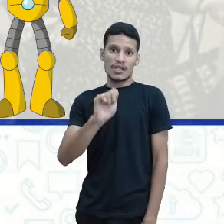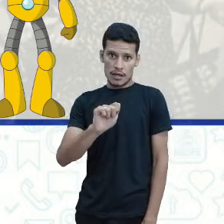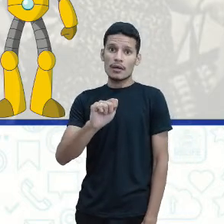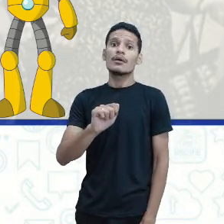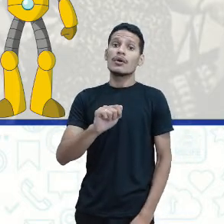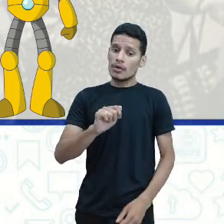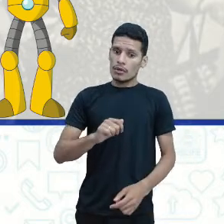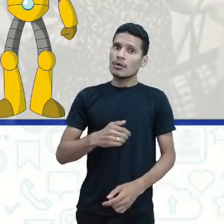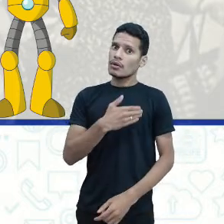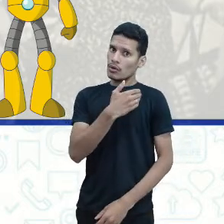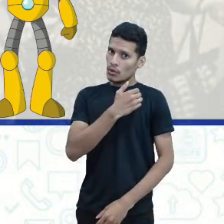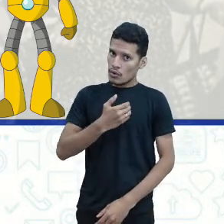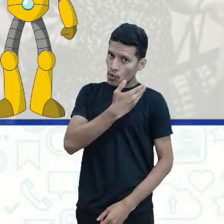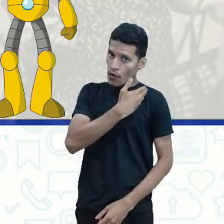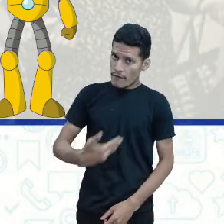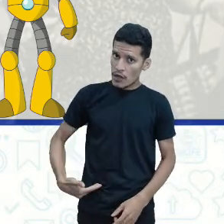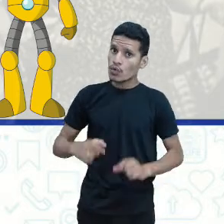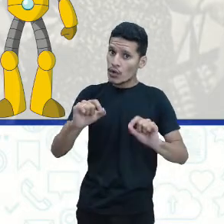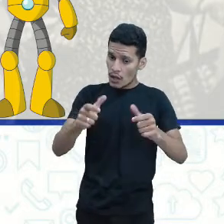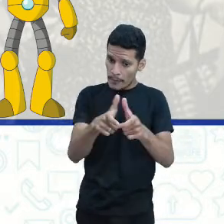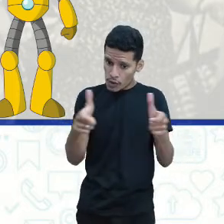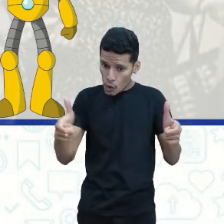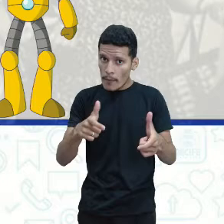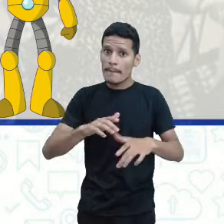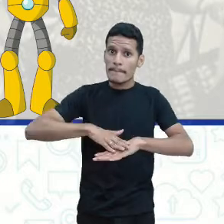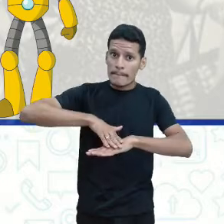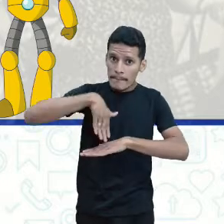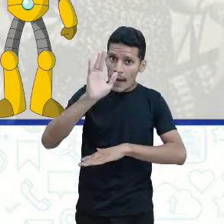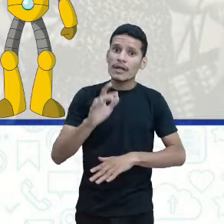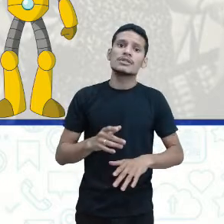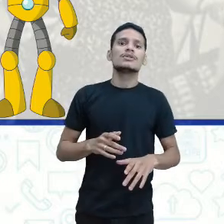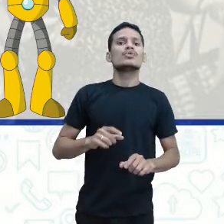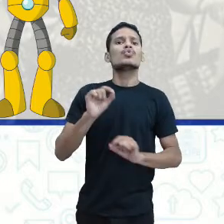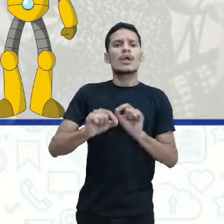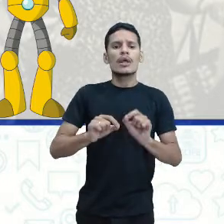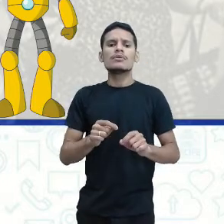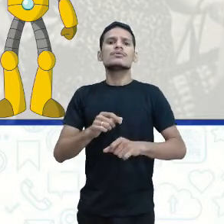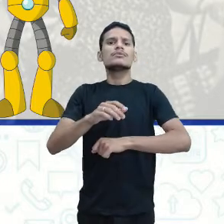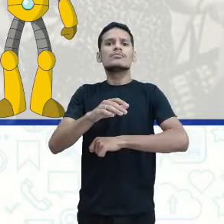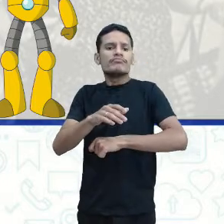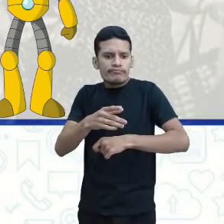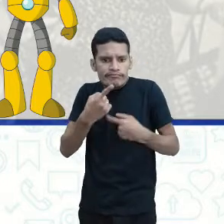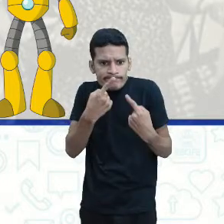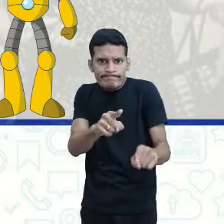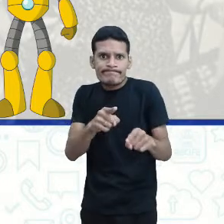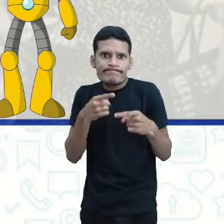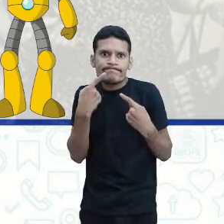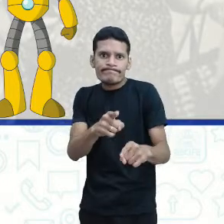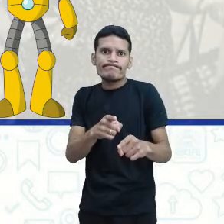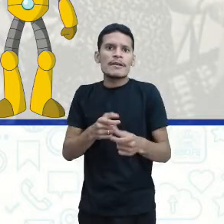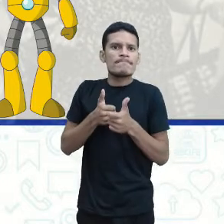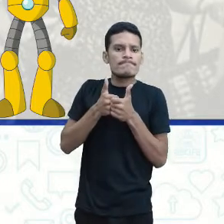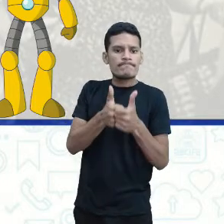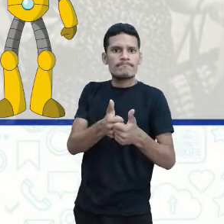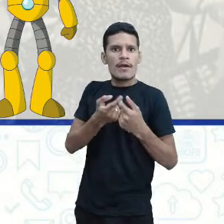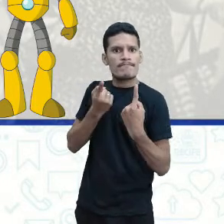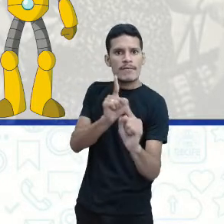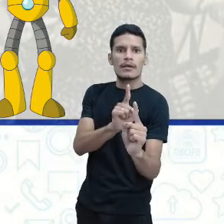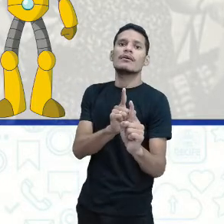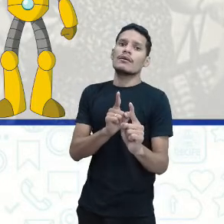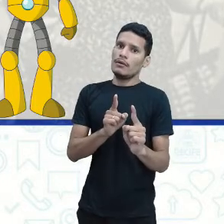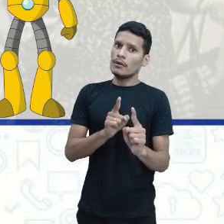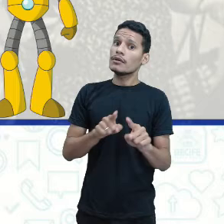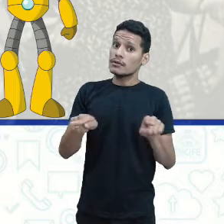ditatorial aumentou ainda mais a repressão, com mais tortura, morte, não é? Então, perseguição mesmo e uma